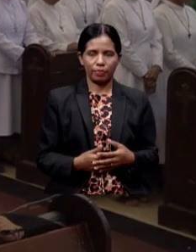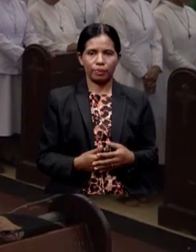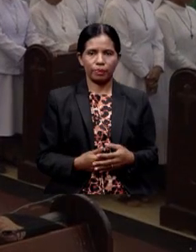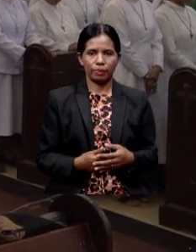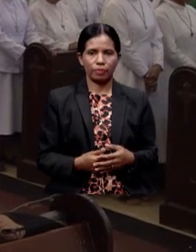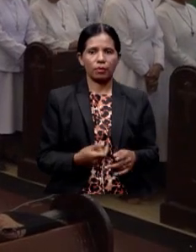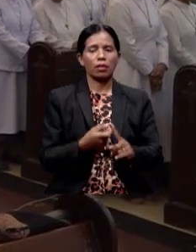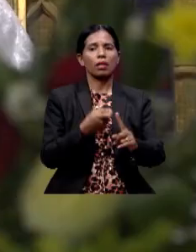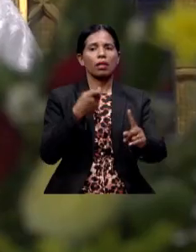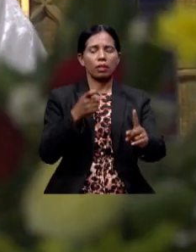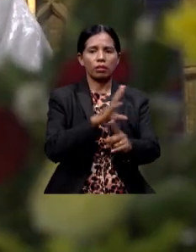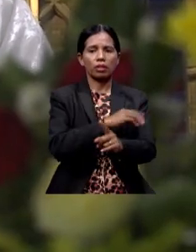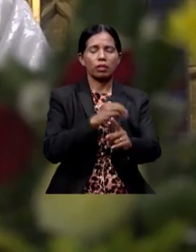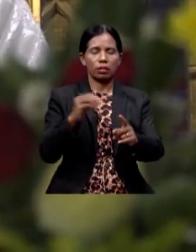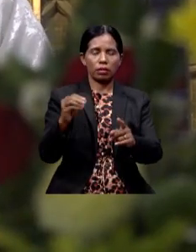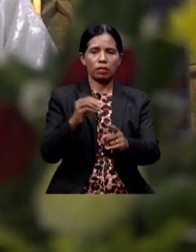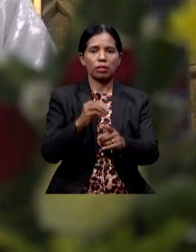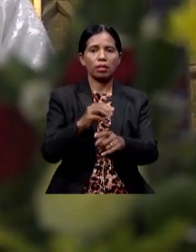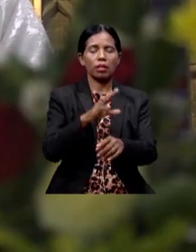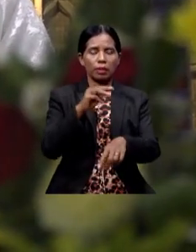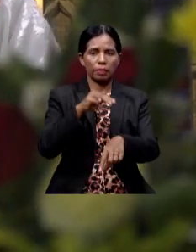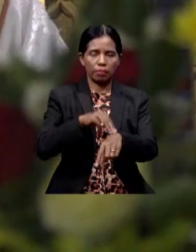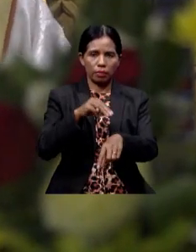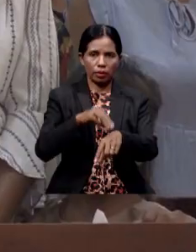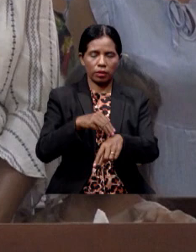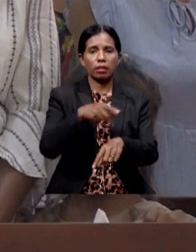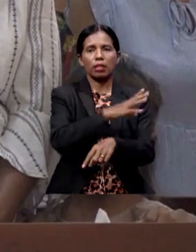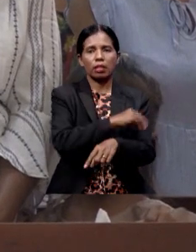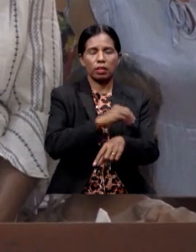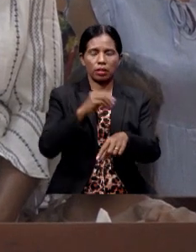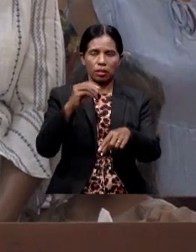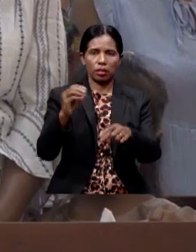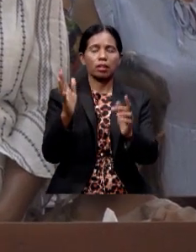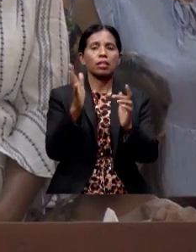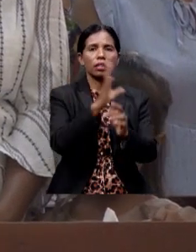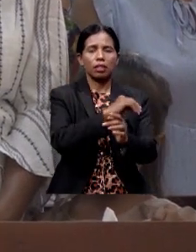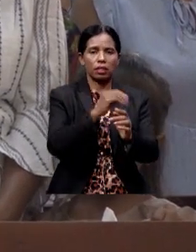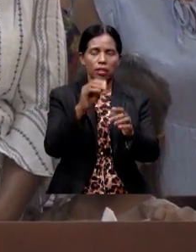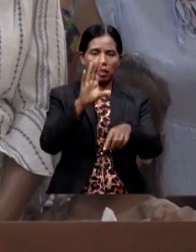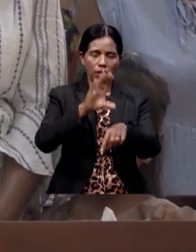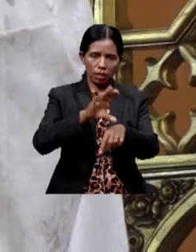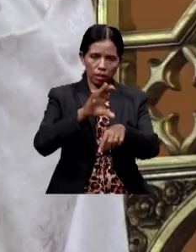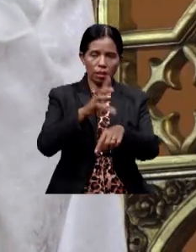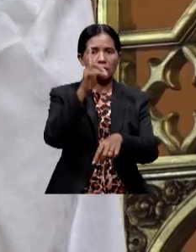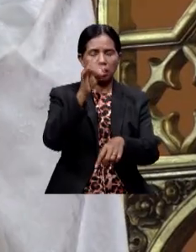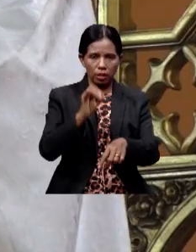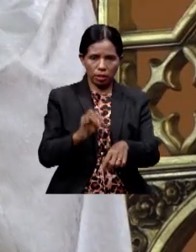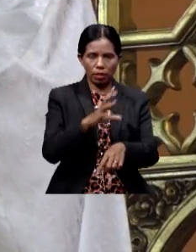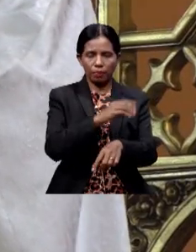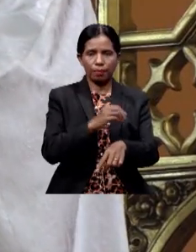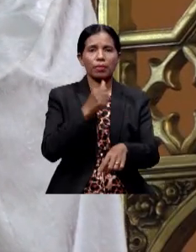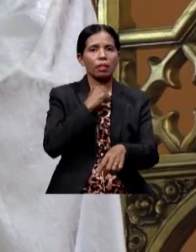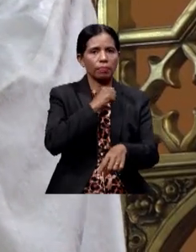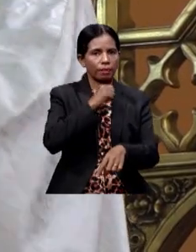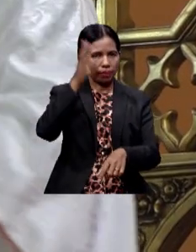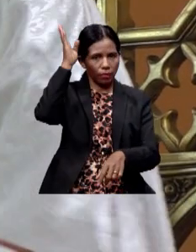Lihusin e homilia celebração Missa Domingo Ressurreição e a Paróquia Imaculada da Conceição Catedral Dili, Dom Virgílio Cardeal do Carmo